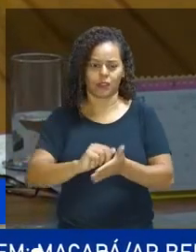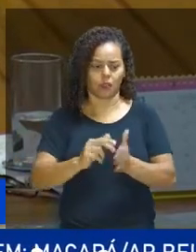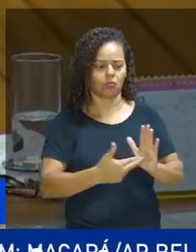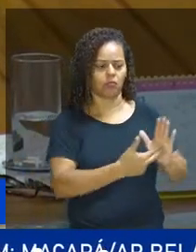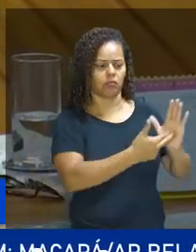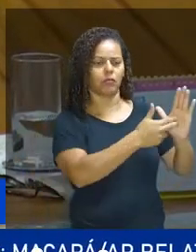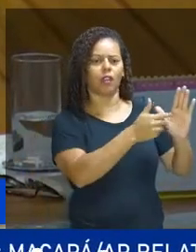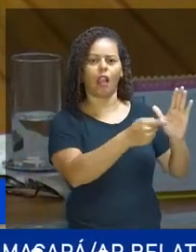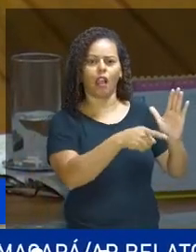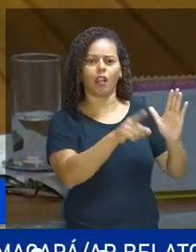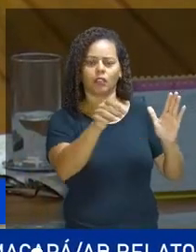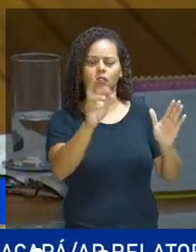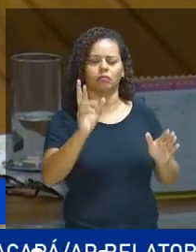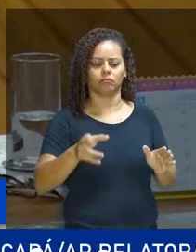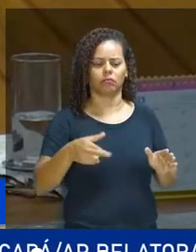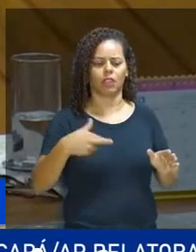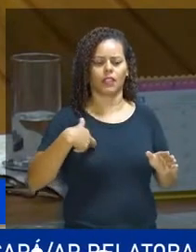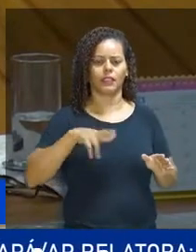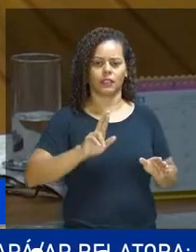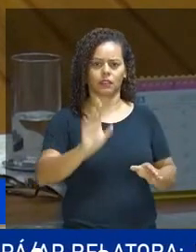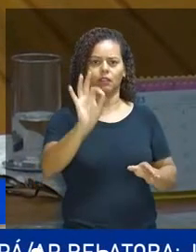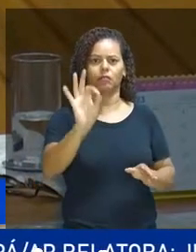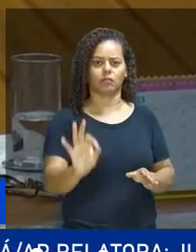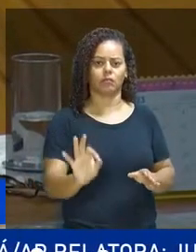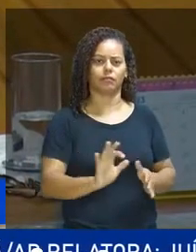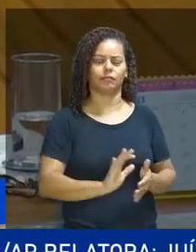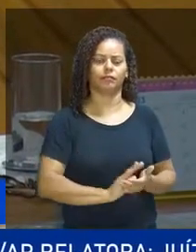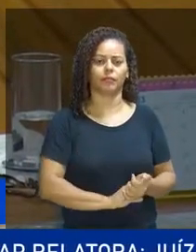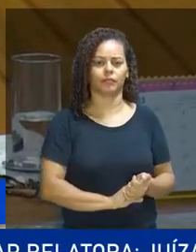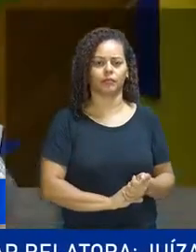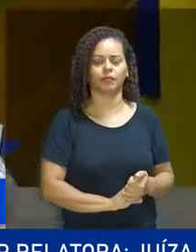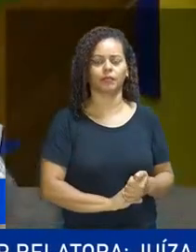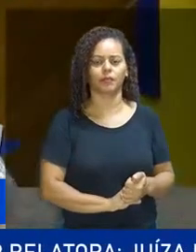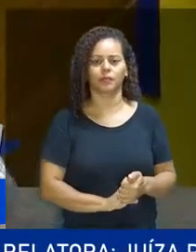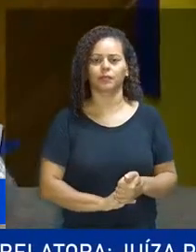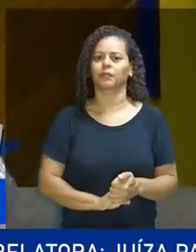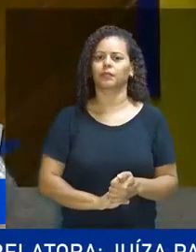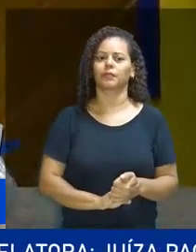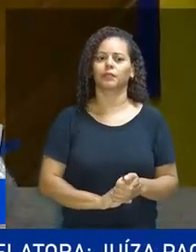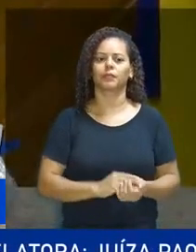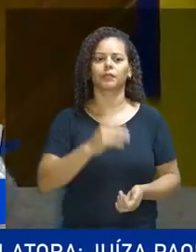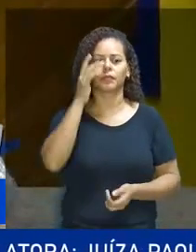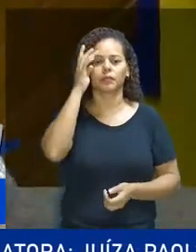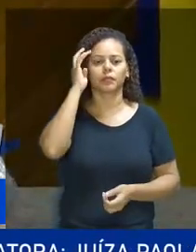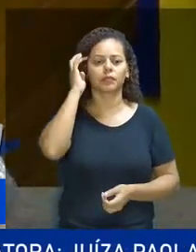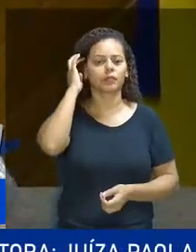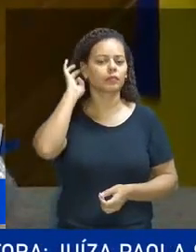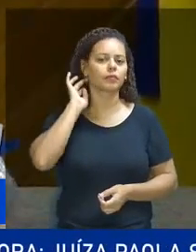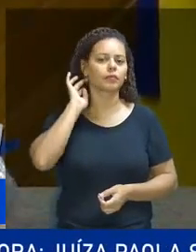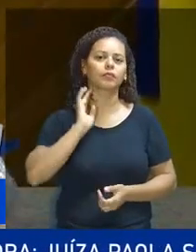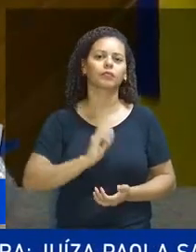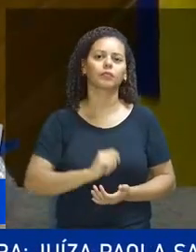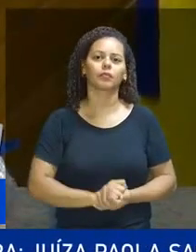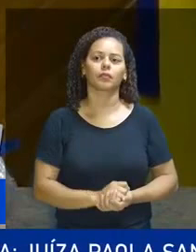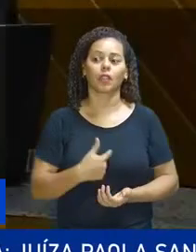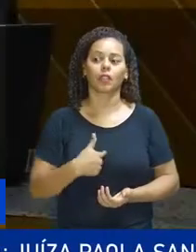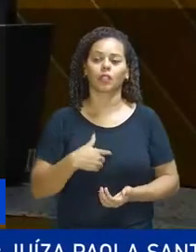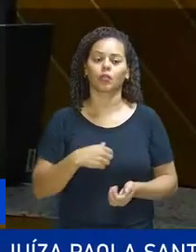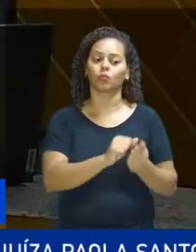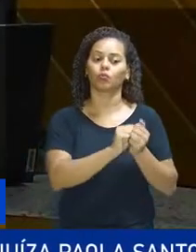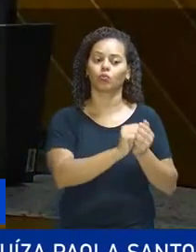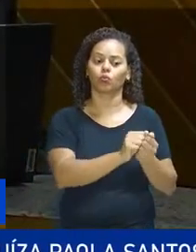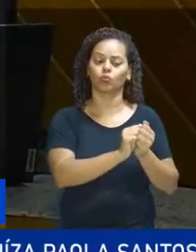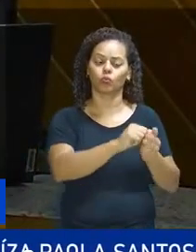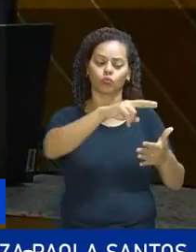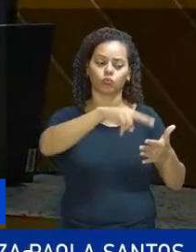razão. É aprovação com ressalva, eu acompanho integralmente. Perfeito. O juiz Normando de Souza? Eu também acompanho,